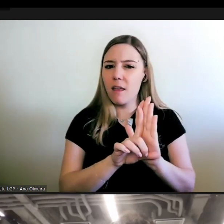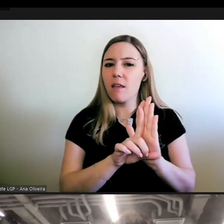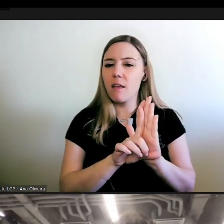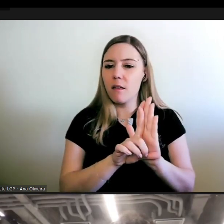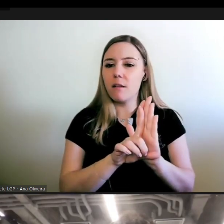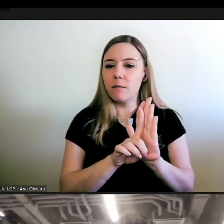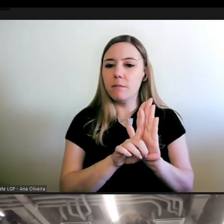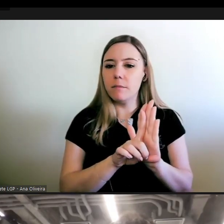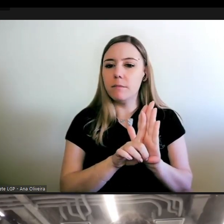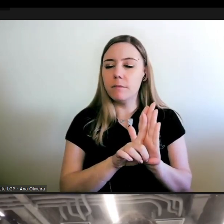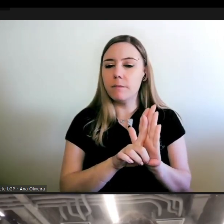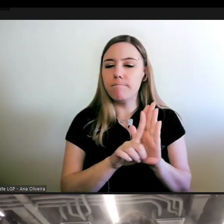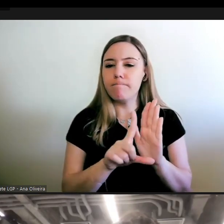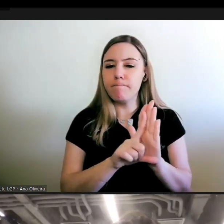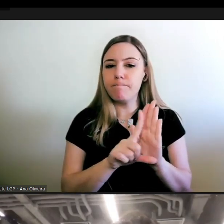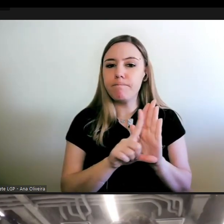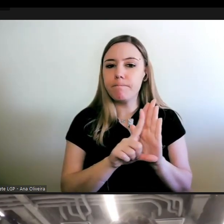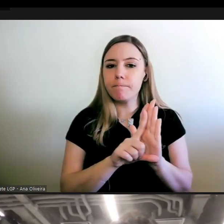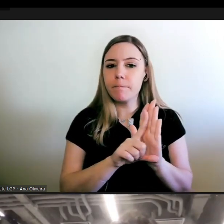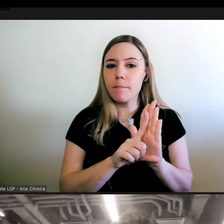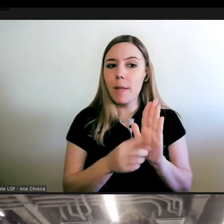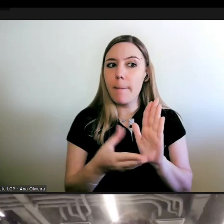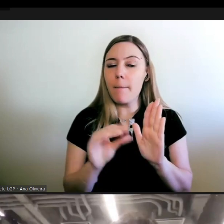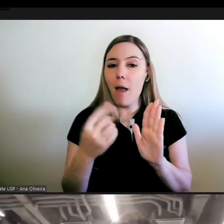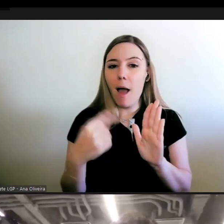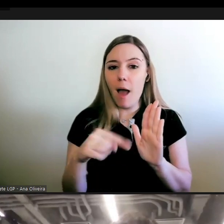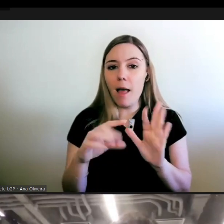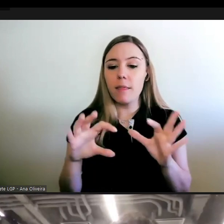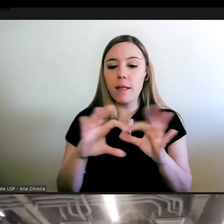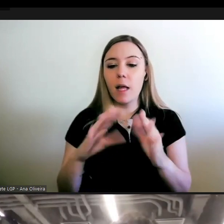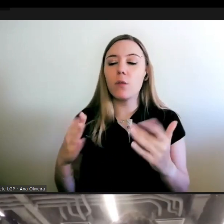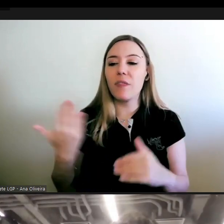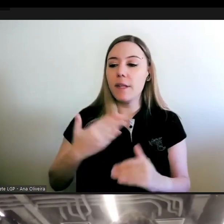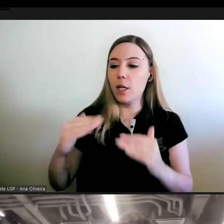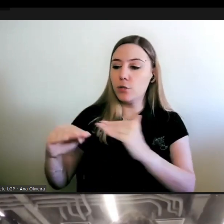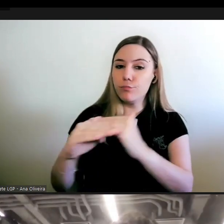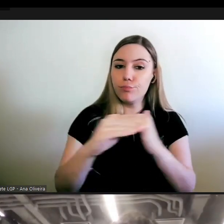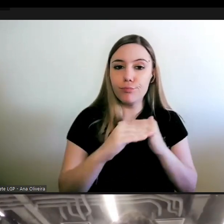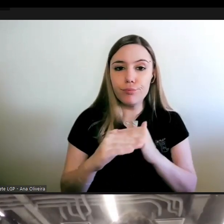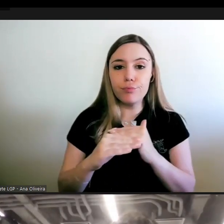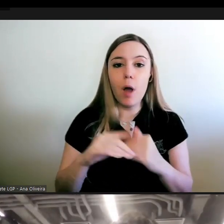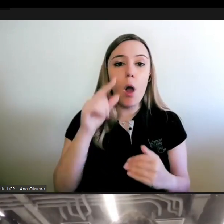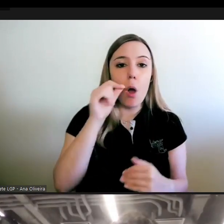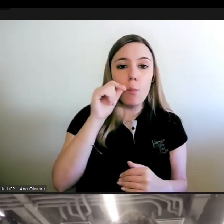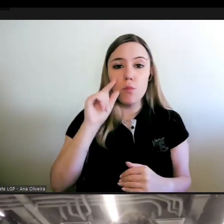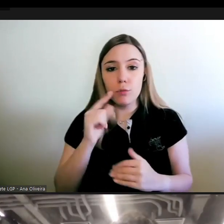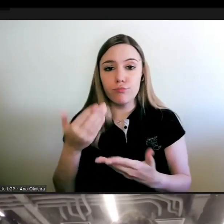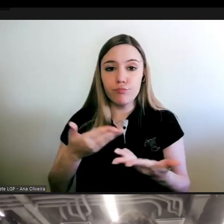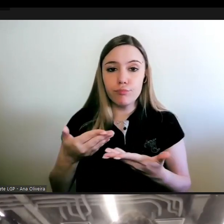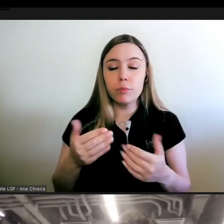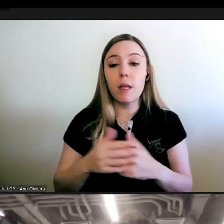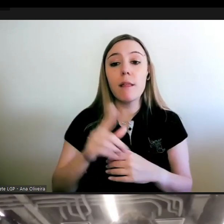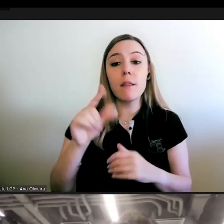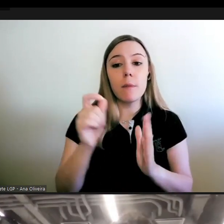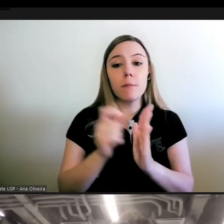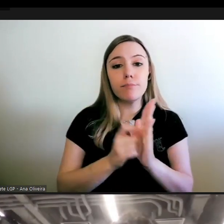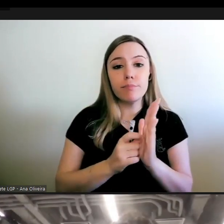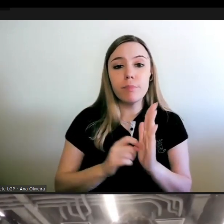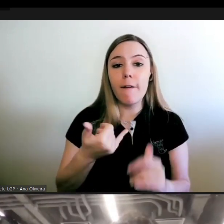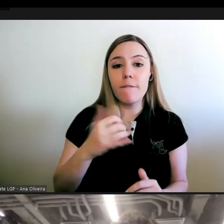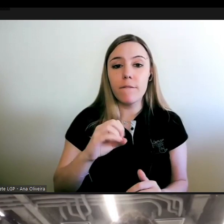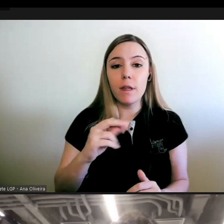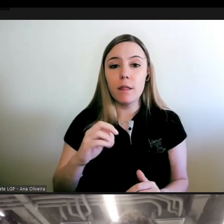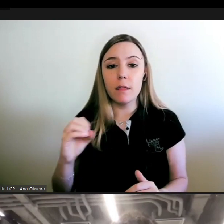na própria, sobre a questão da igualdade de direitos entre homens e mulheres, a própria Agenda 2030